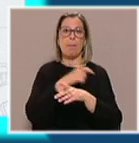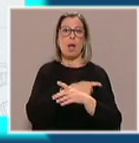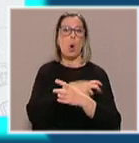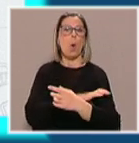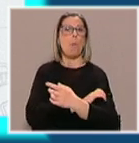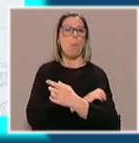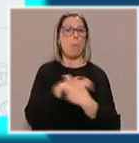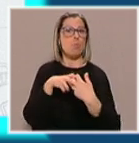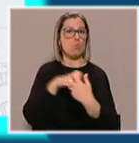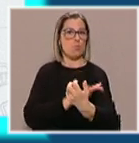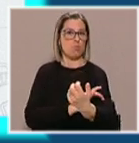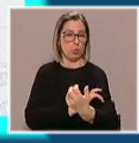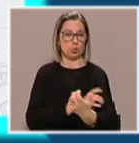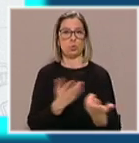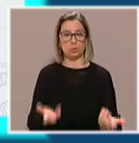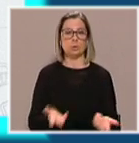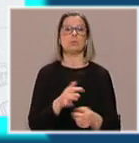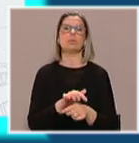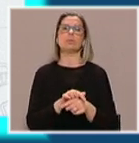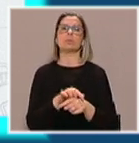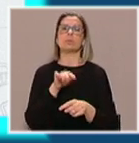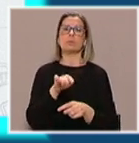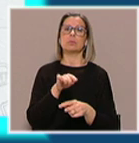sanguíneos, manifesta-se por uma diminuição